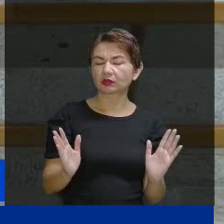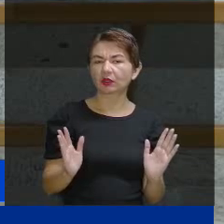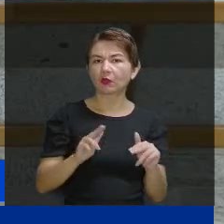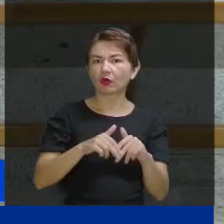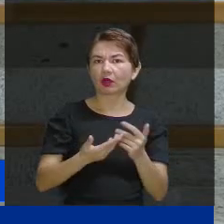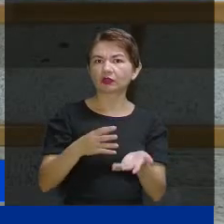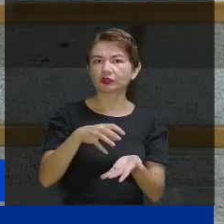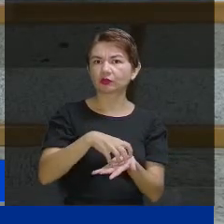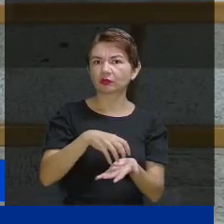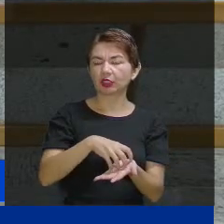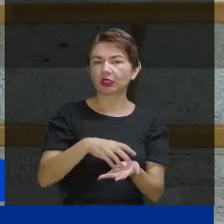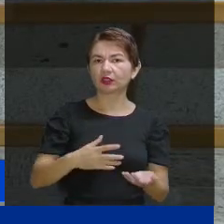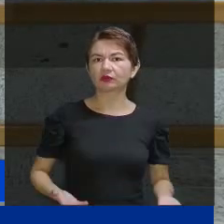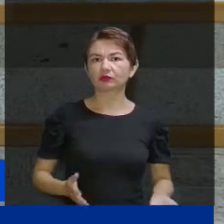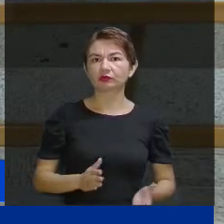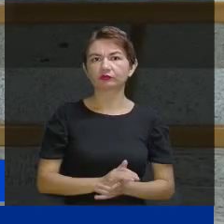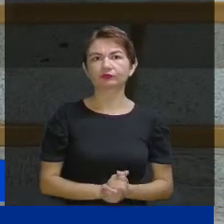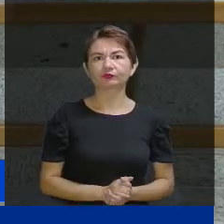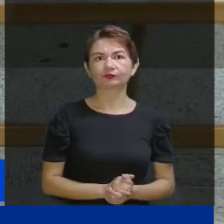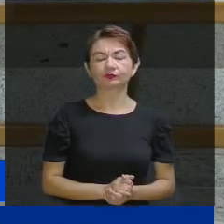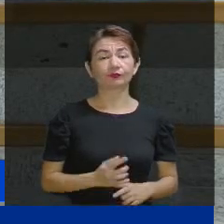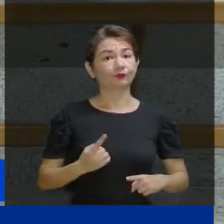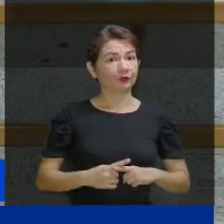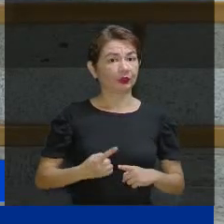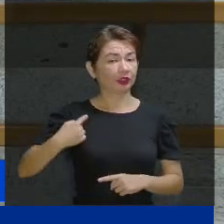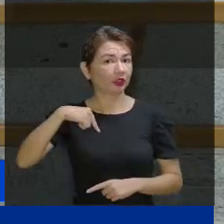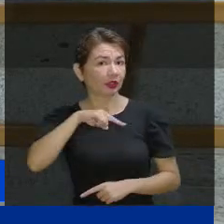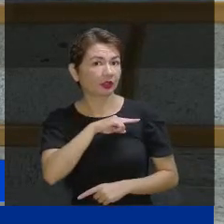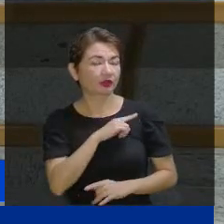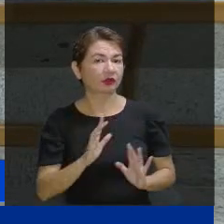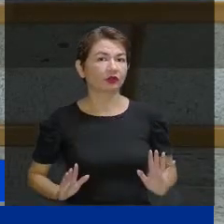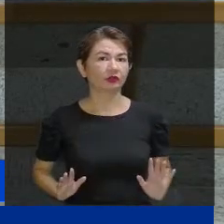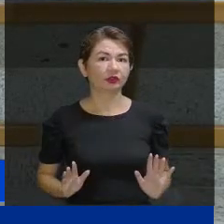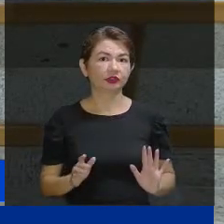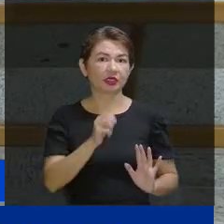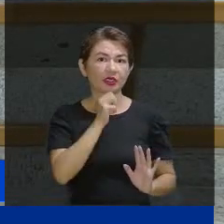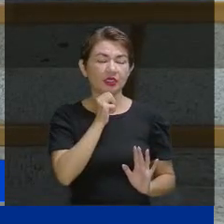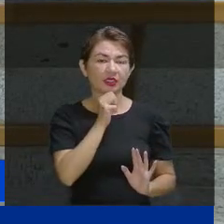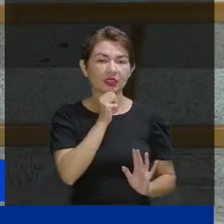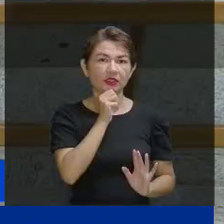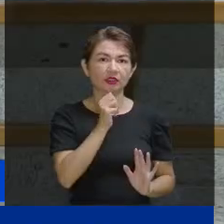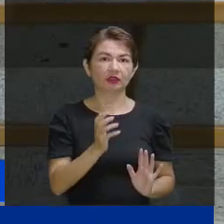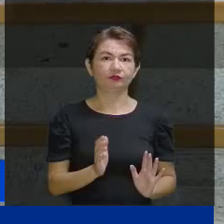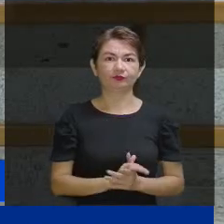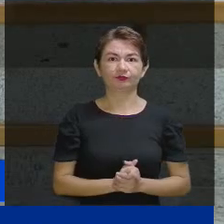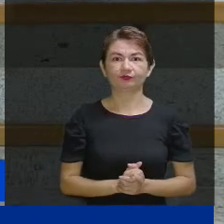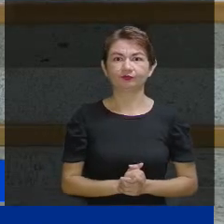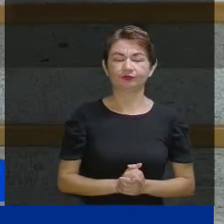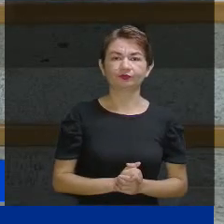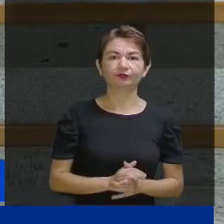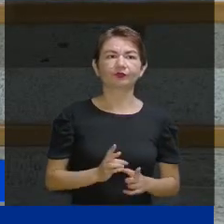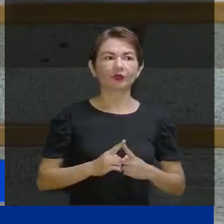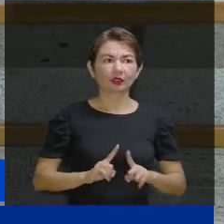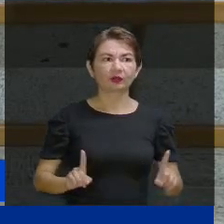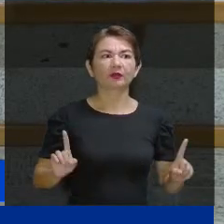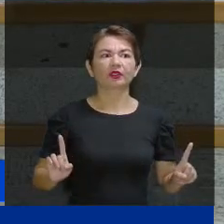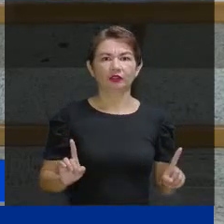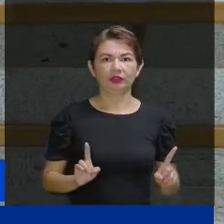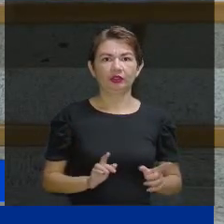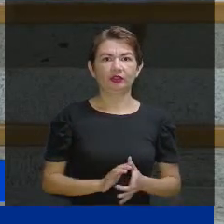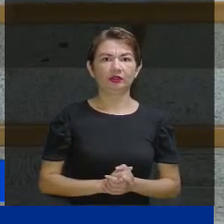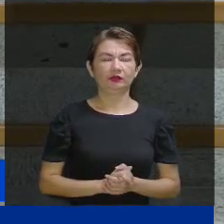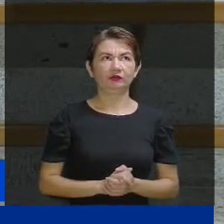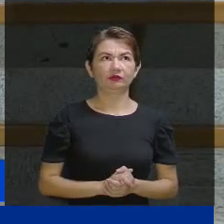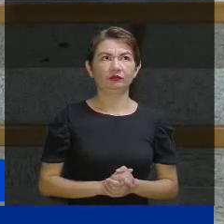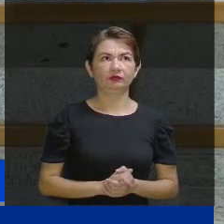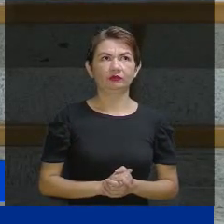mérito. Tem que analisar, eu acho. É porque nós estamos na admissibilidade ainda da MS, né? Mas vamos. Eu penso que ele